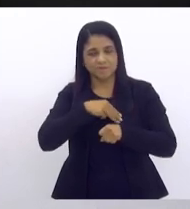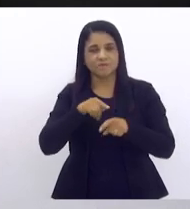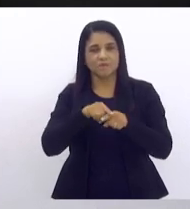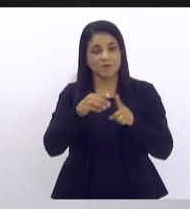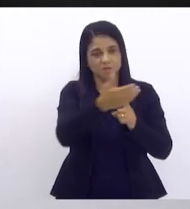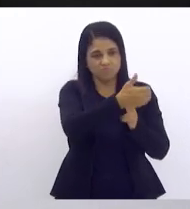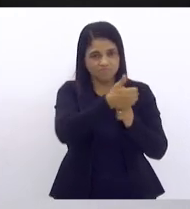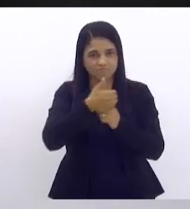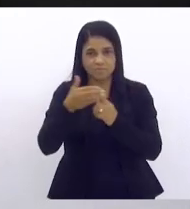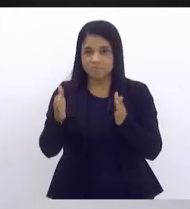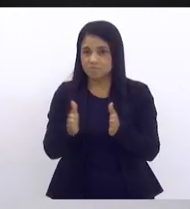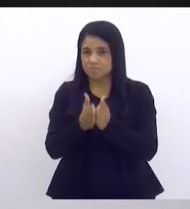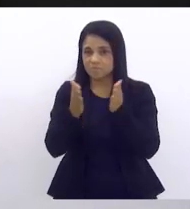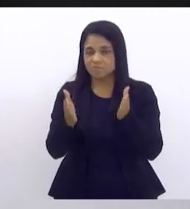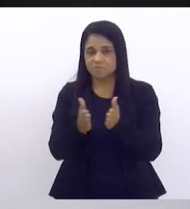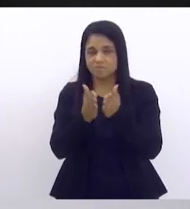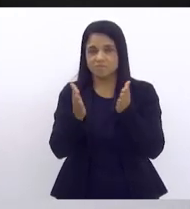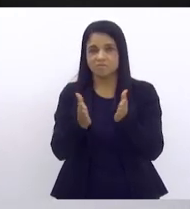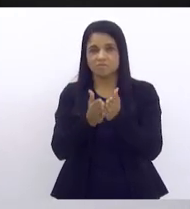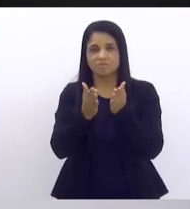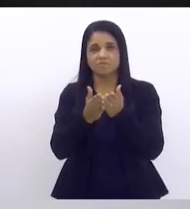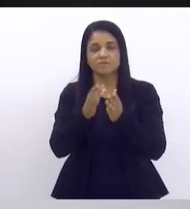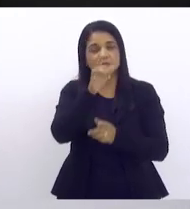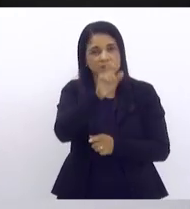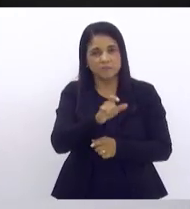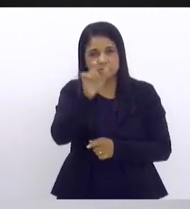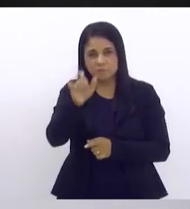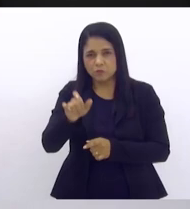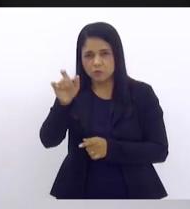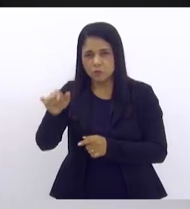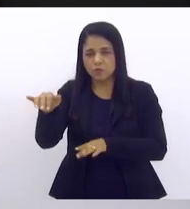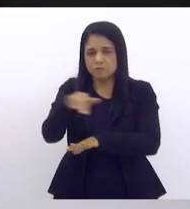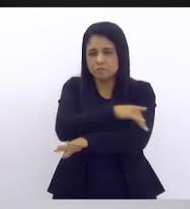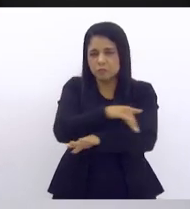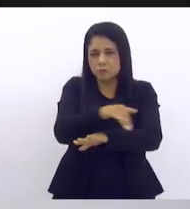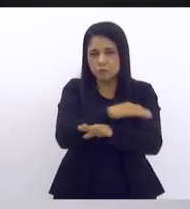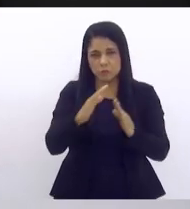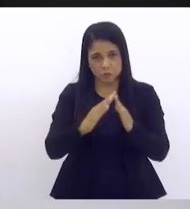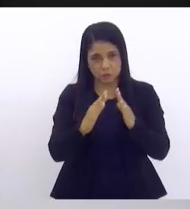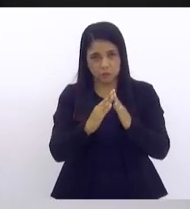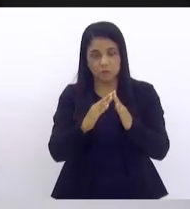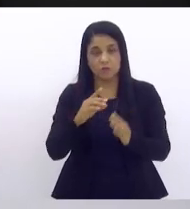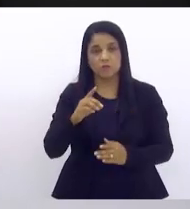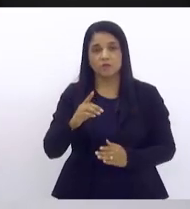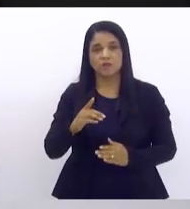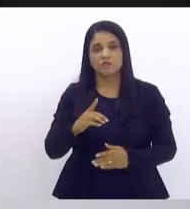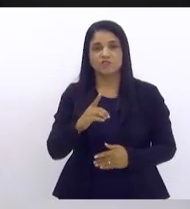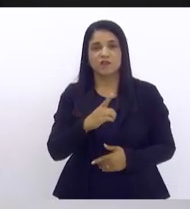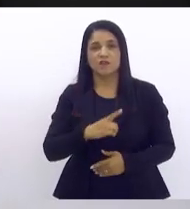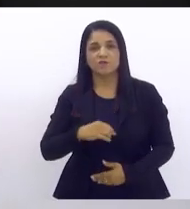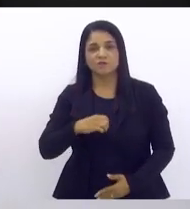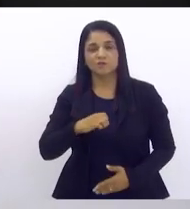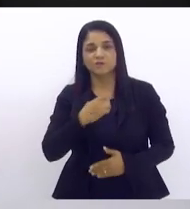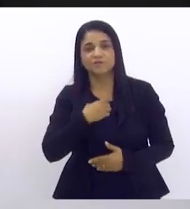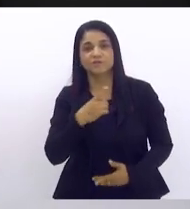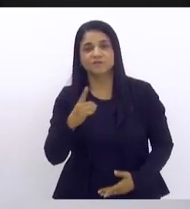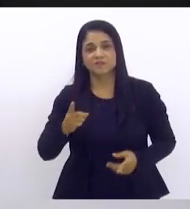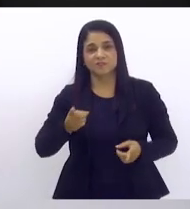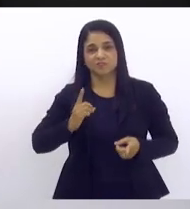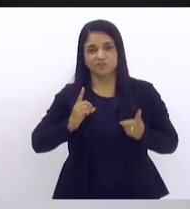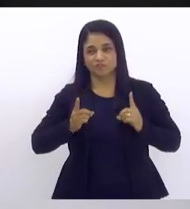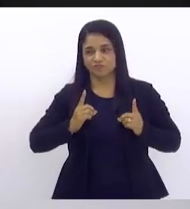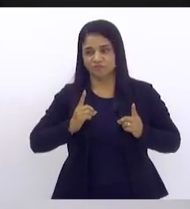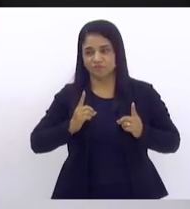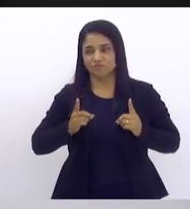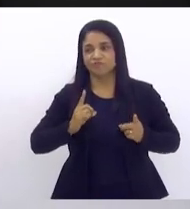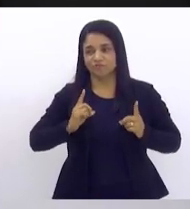aos pobres e também às pessoas em situação de rua. O diácono Marcos Antônio, da Igreja Santa Clara de Assis, de